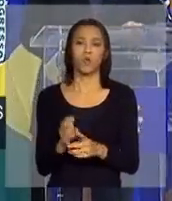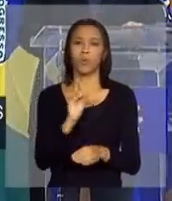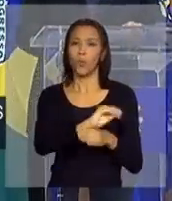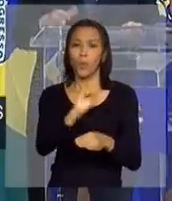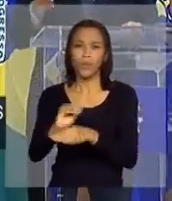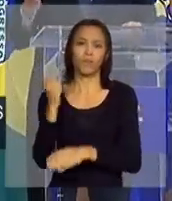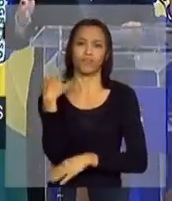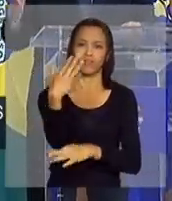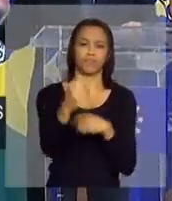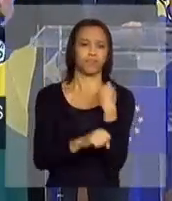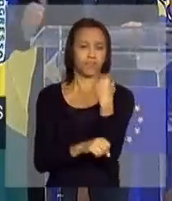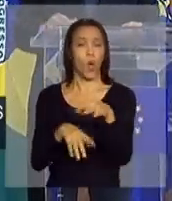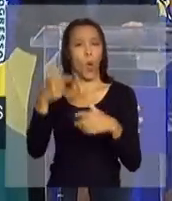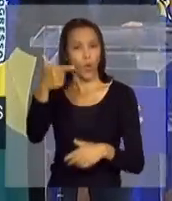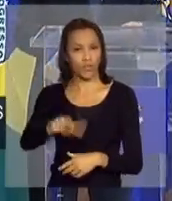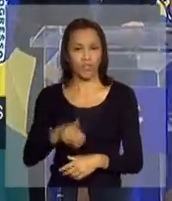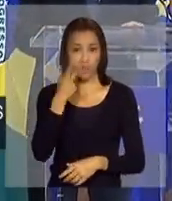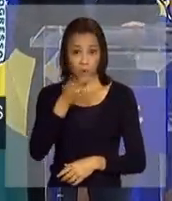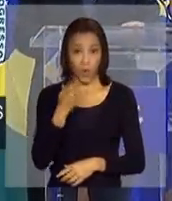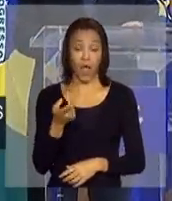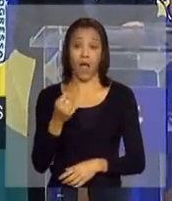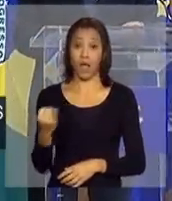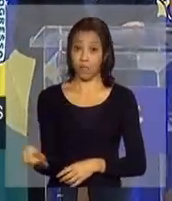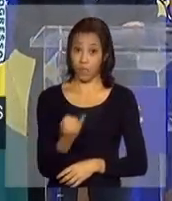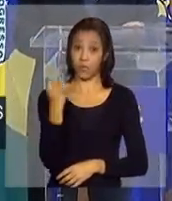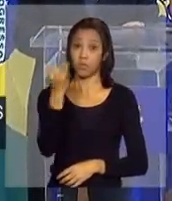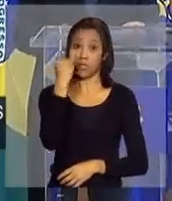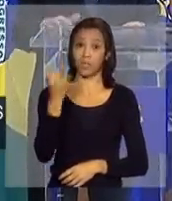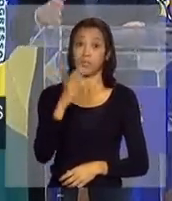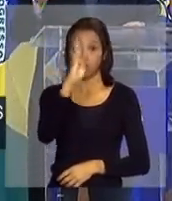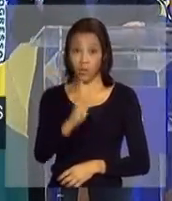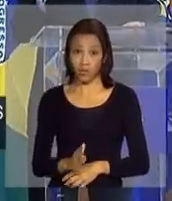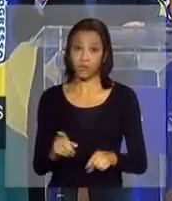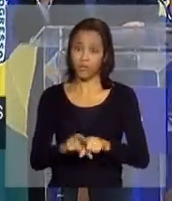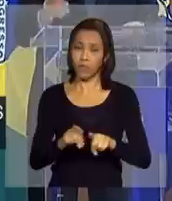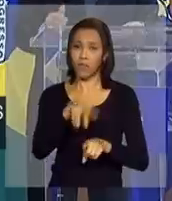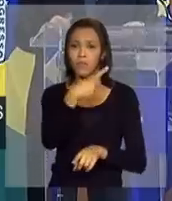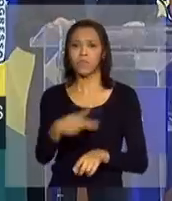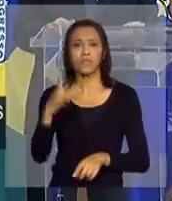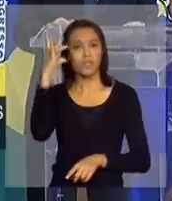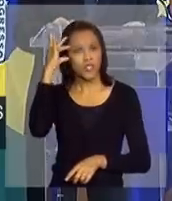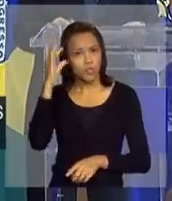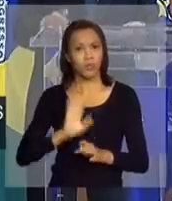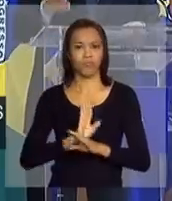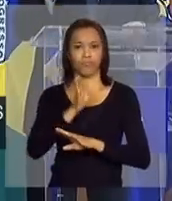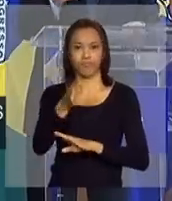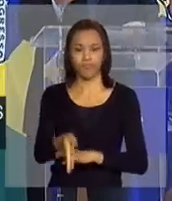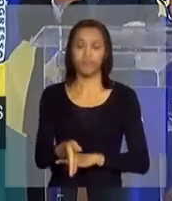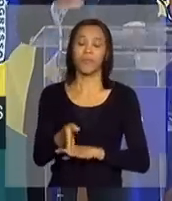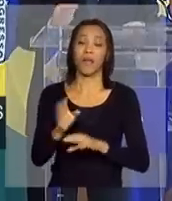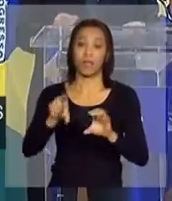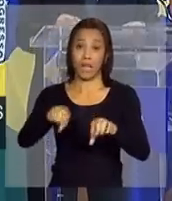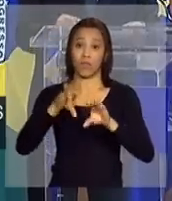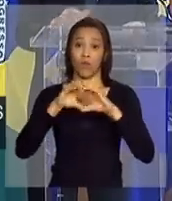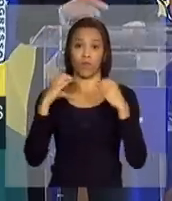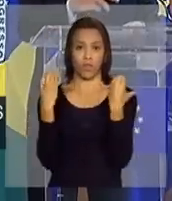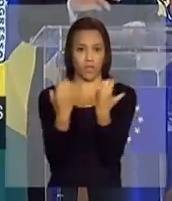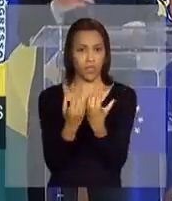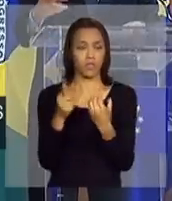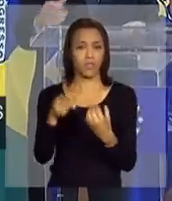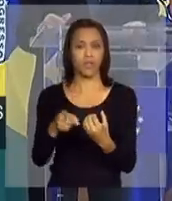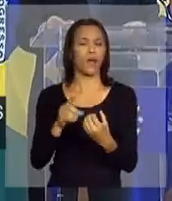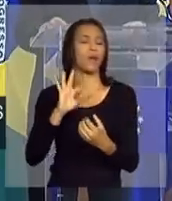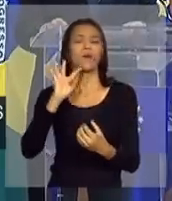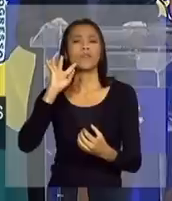saudar o papel que o Brasil e a Presidente Dilma Rousseff tiveram nesta conferência. Os resultados definem